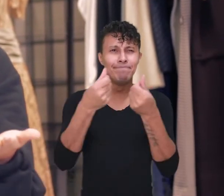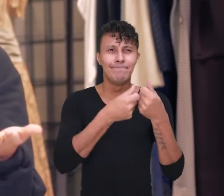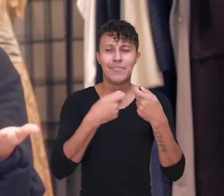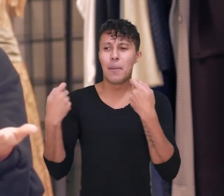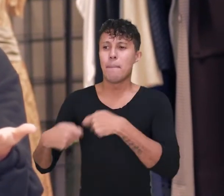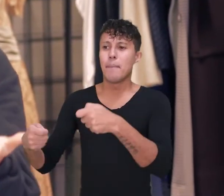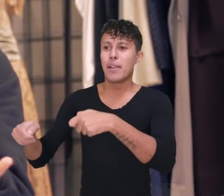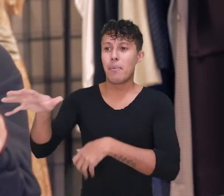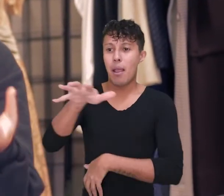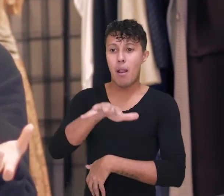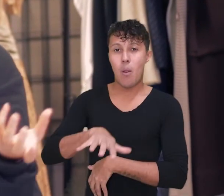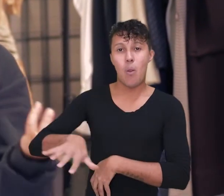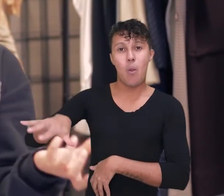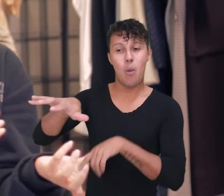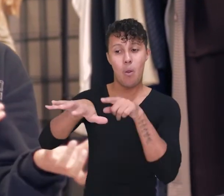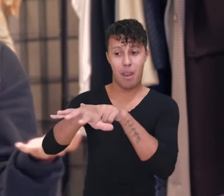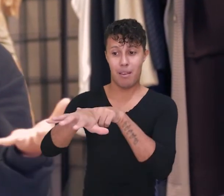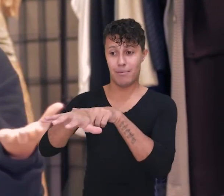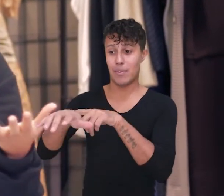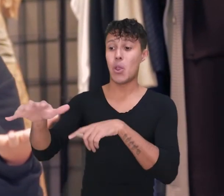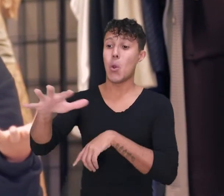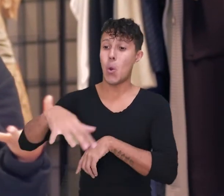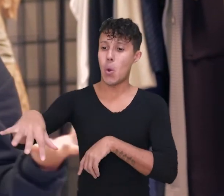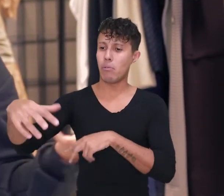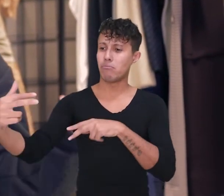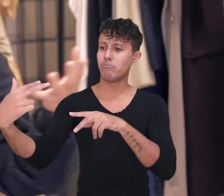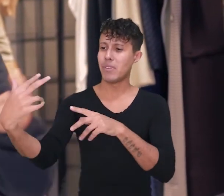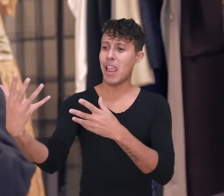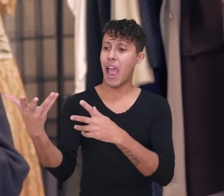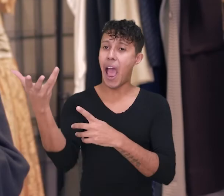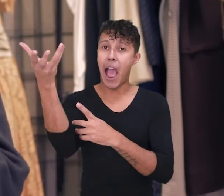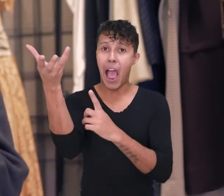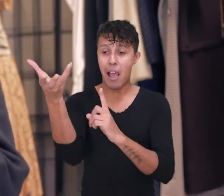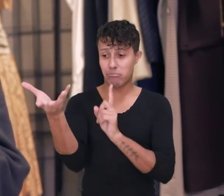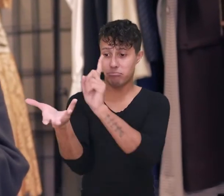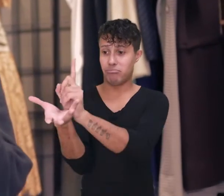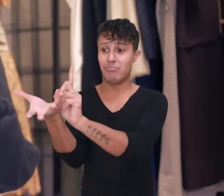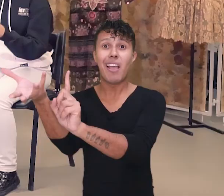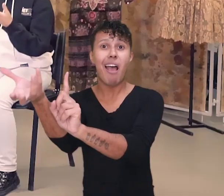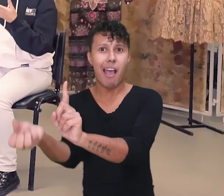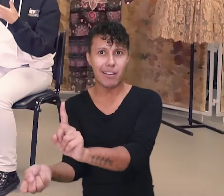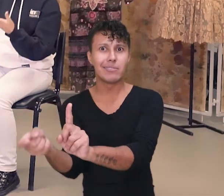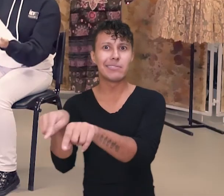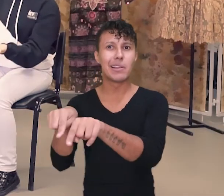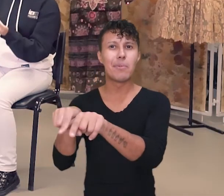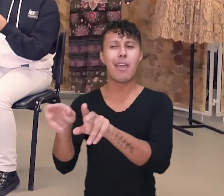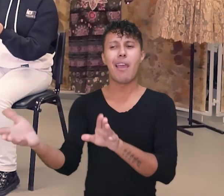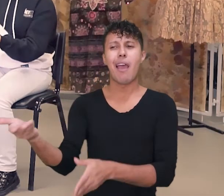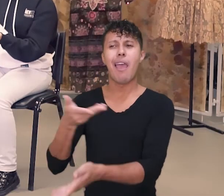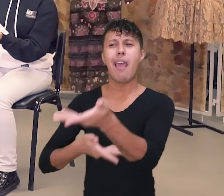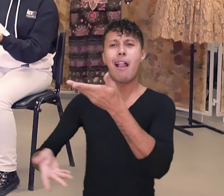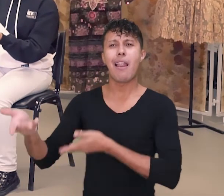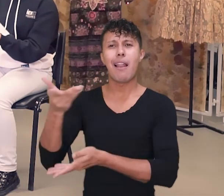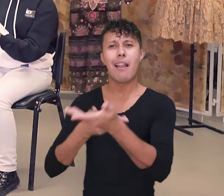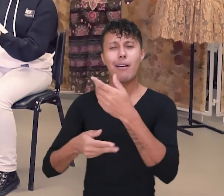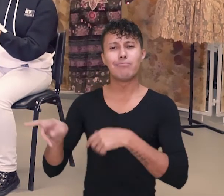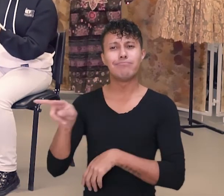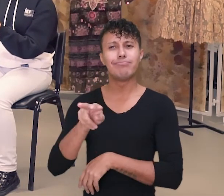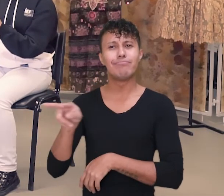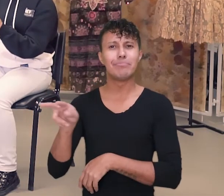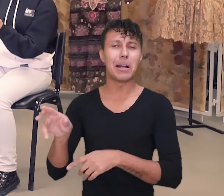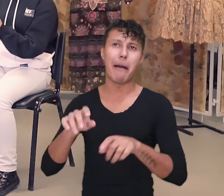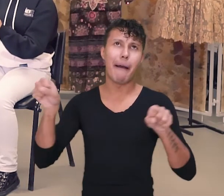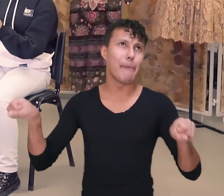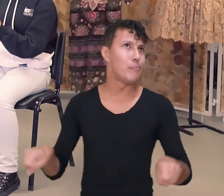necessidades daquele ambiente. E o ambiente também precisa estar preparado para receber o artista, sabe? Eu acho que é uma via de mão dupla. Então, não